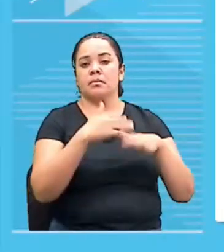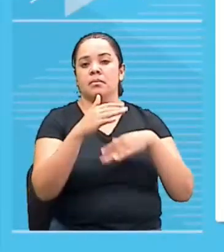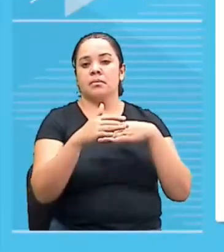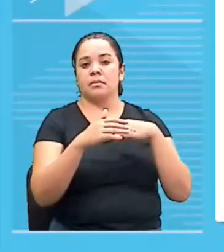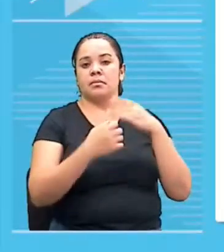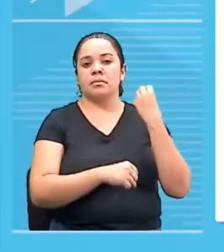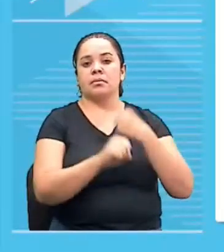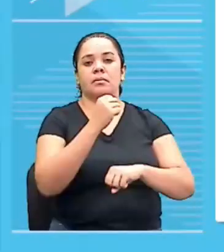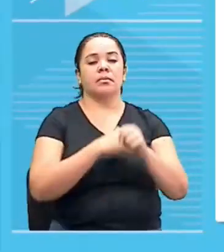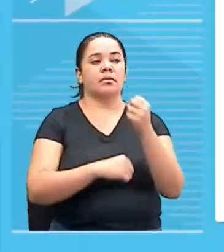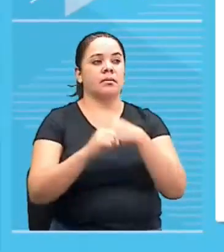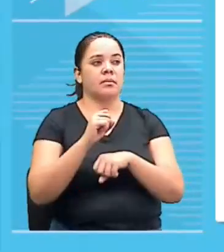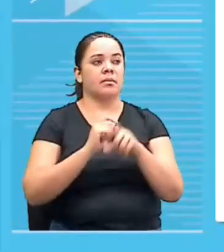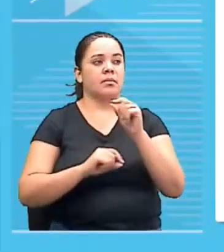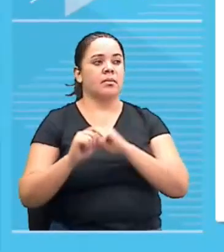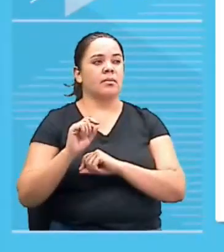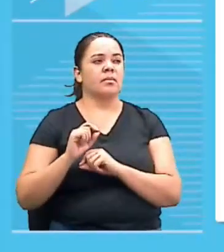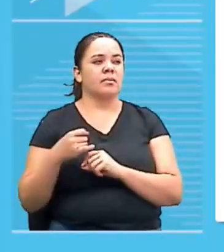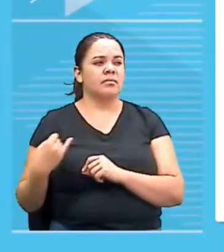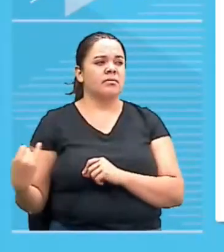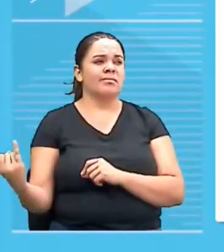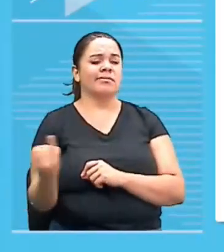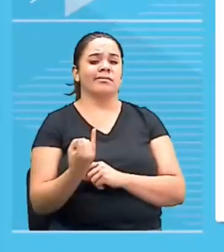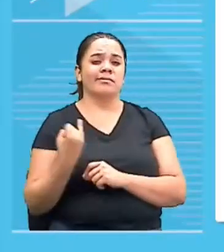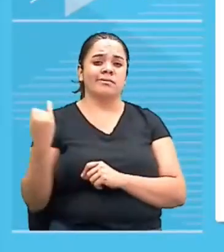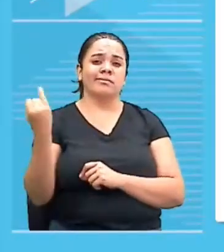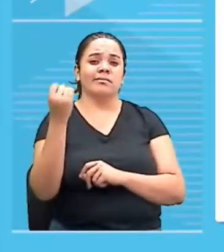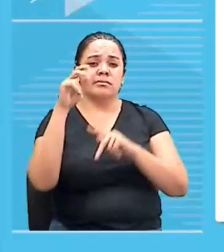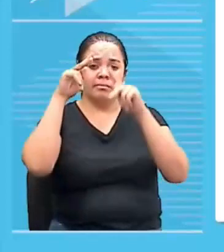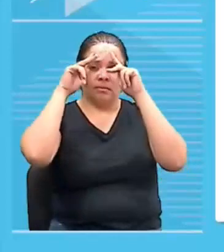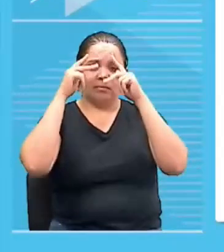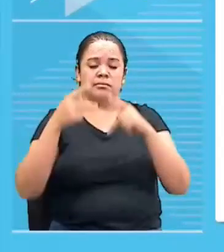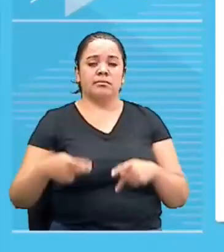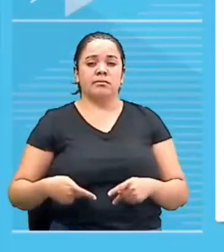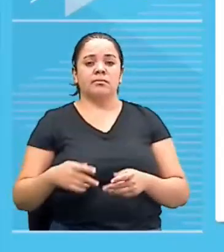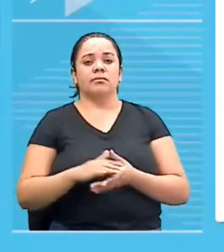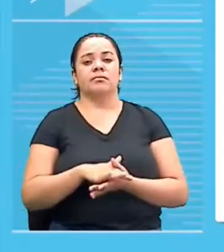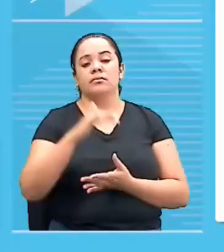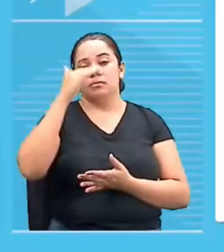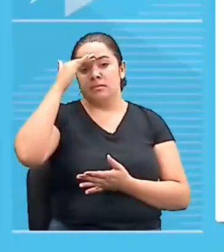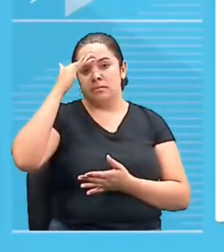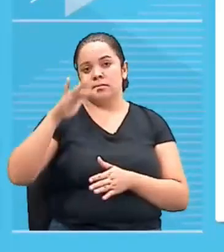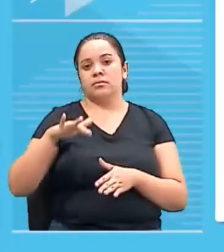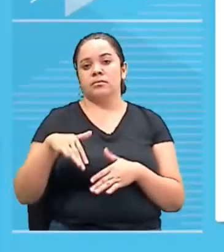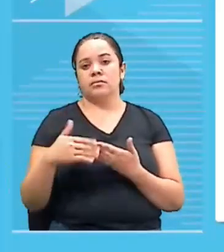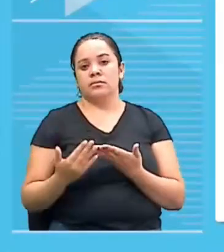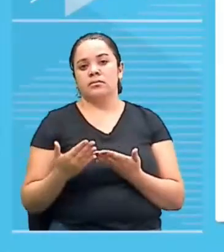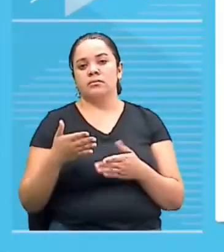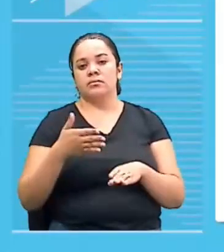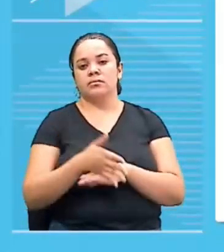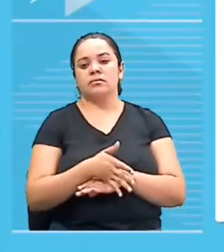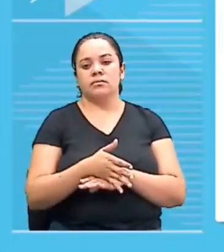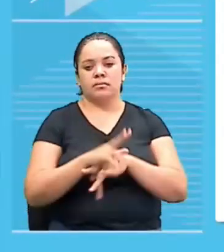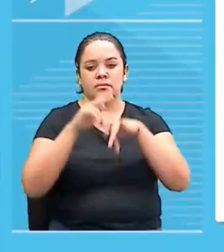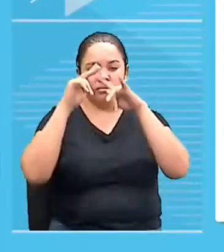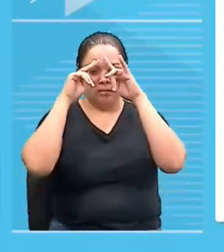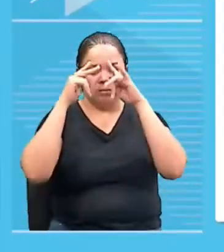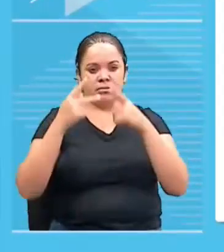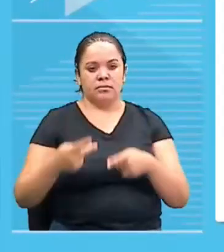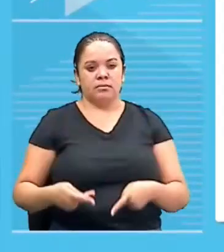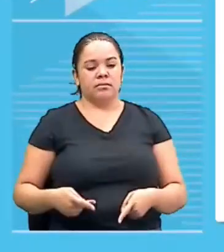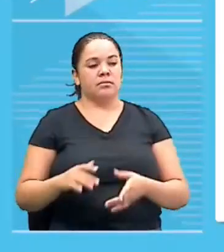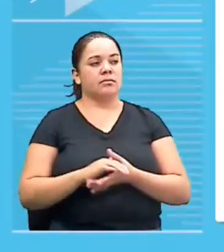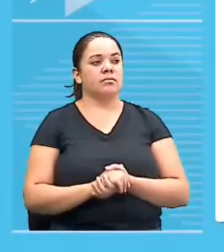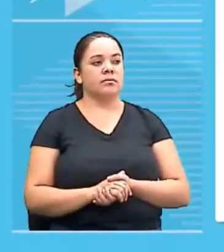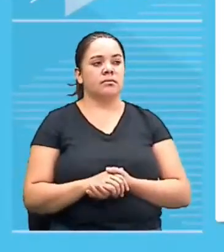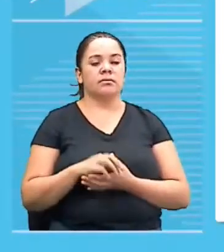para a humanidade. Principalmente quando elas já fazem parte, né? Parte da humanidade. E quem